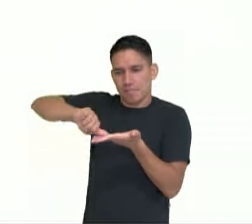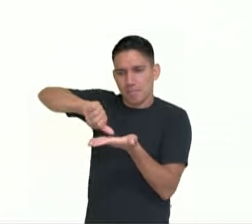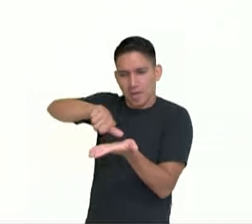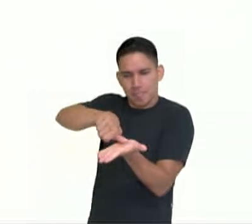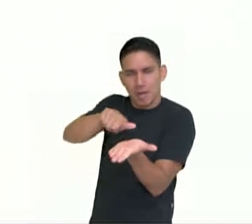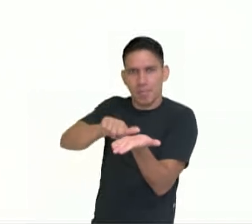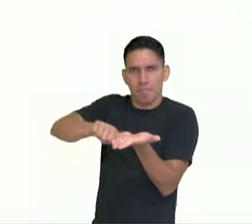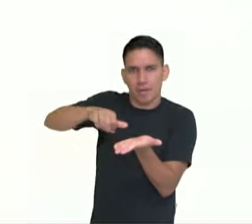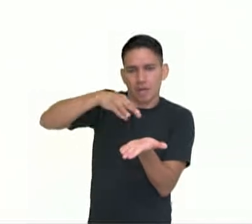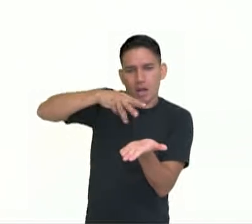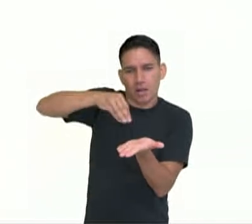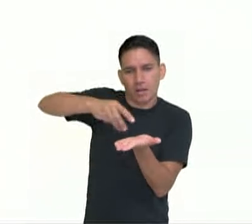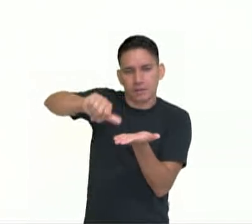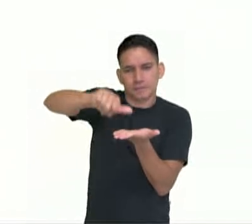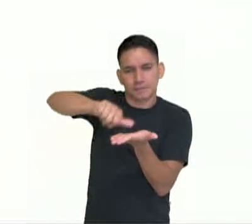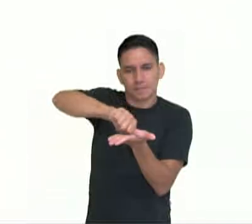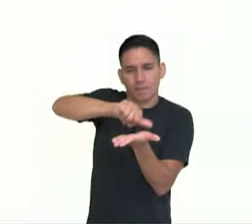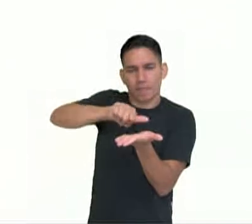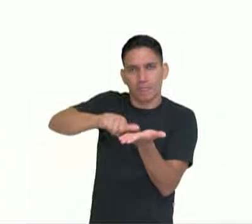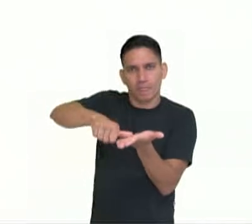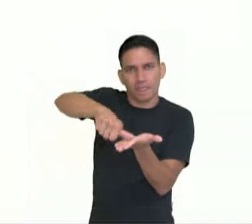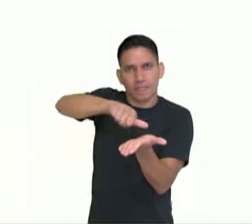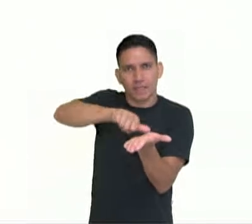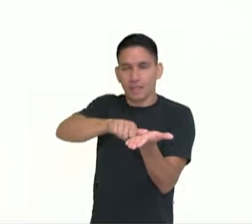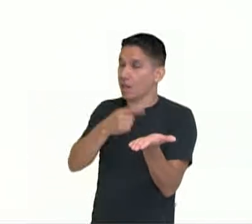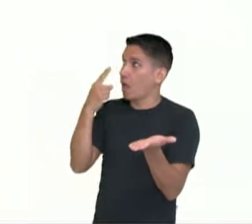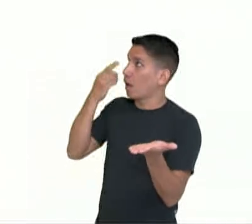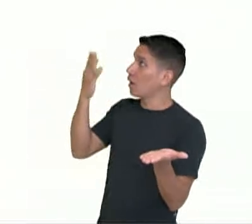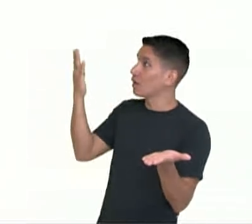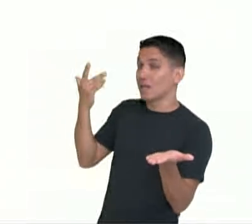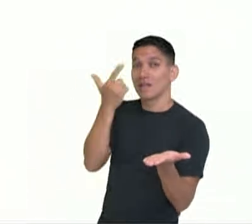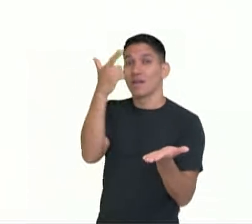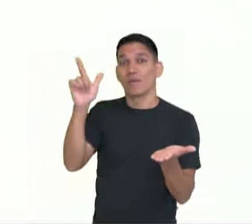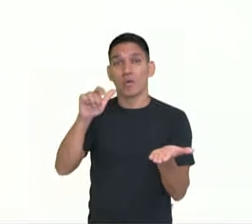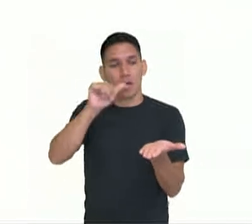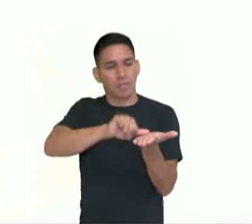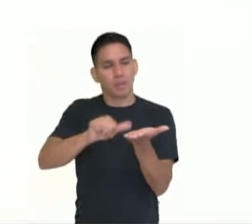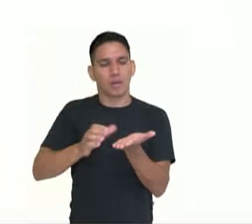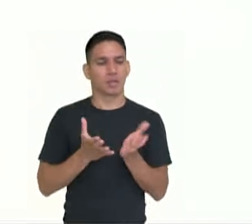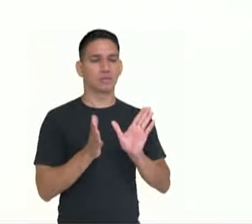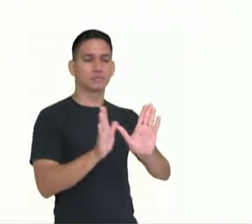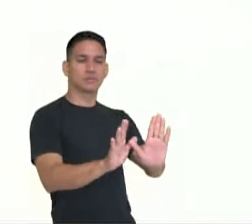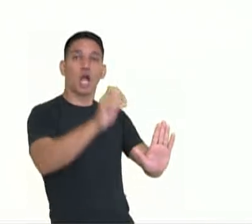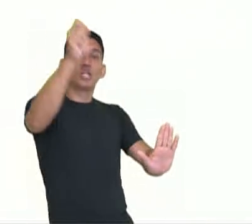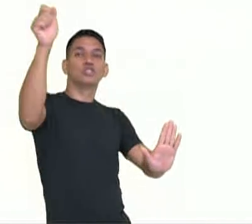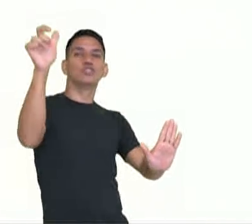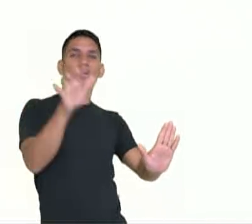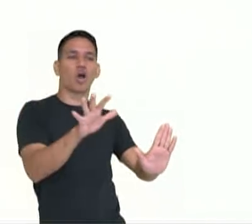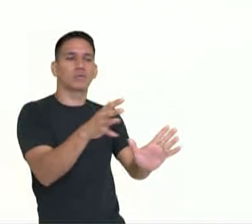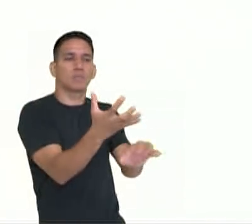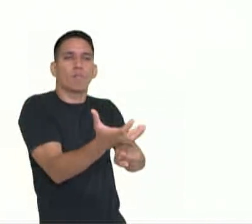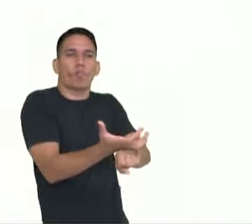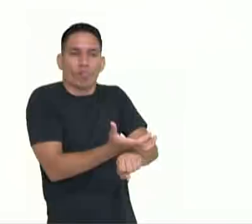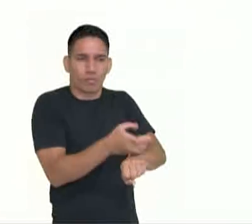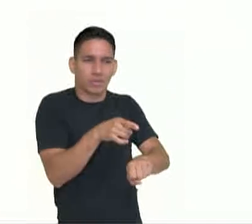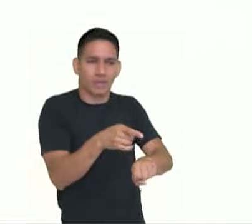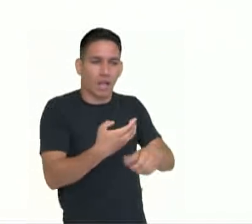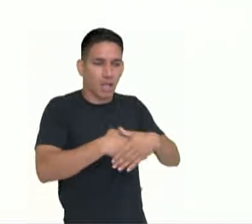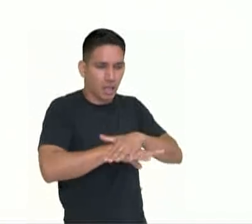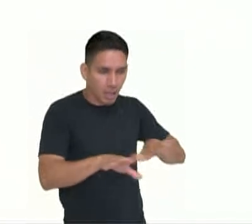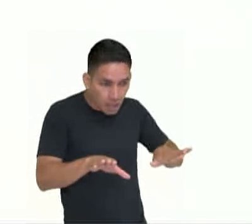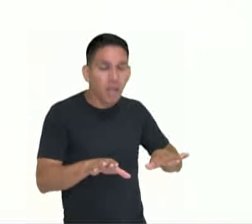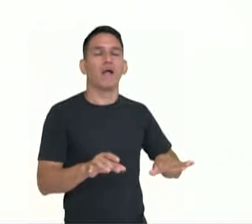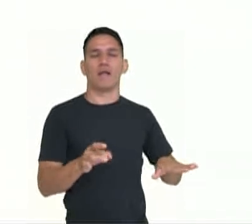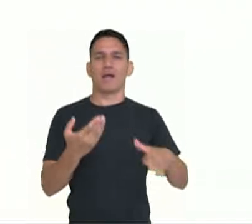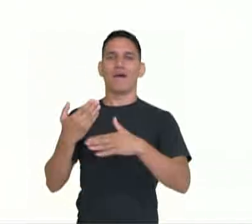escrevendo a informação. Depois essas tábuas eram colocadas no sol para secar. Daí, quando ela era seca, ela era guardada. Então,